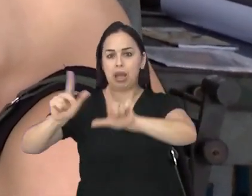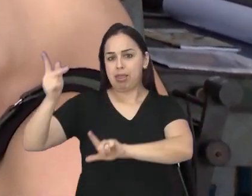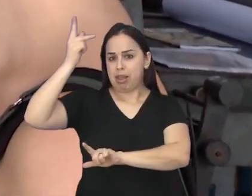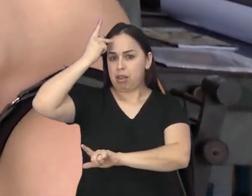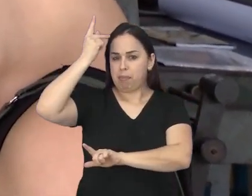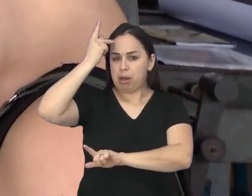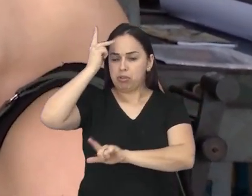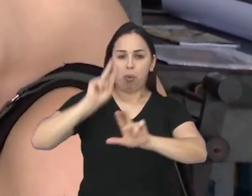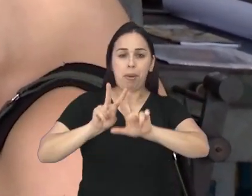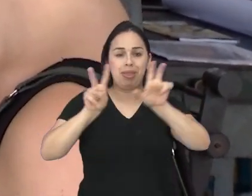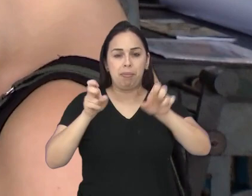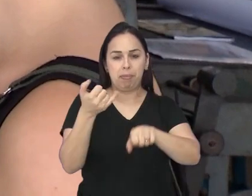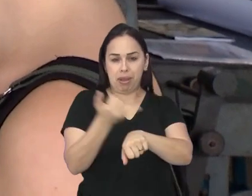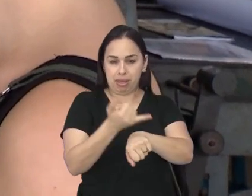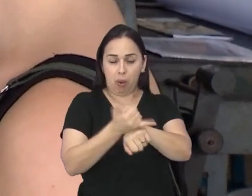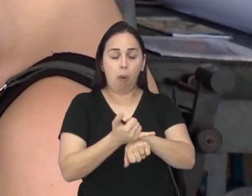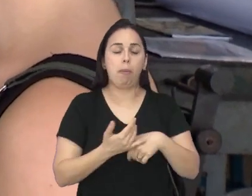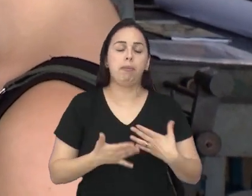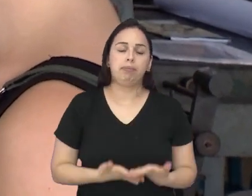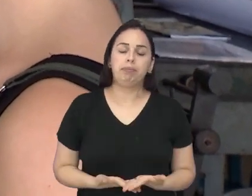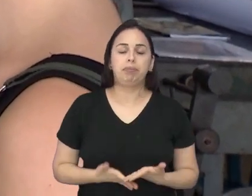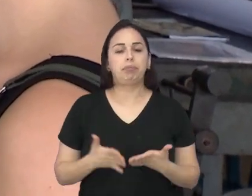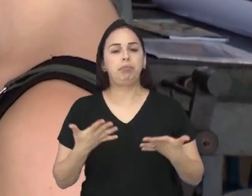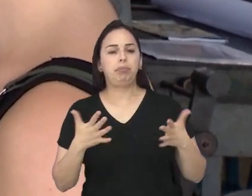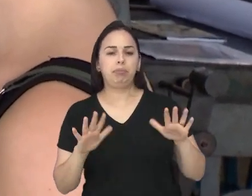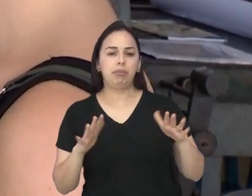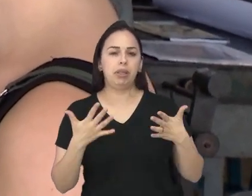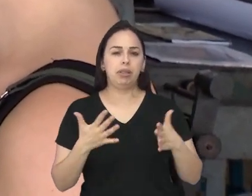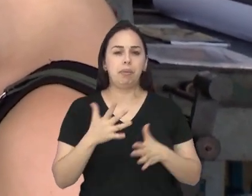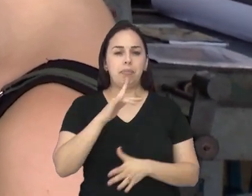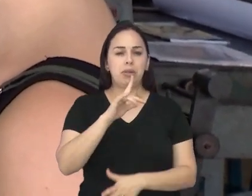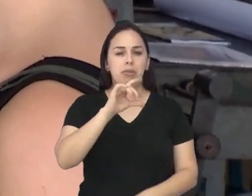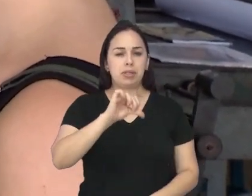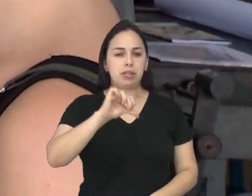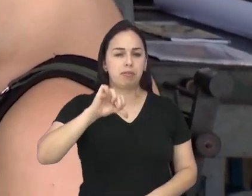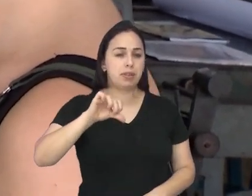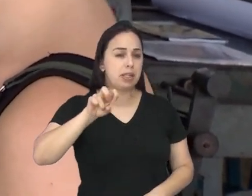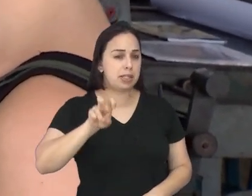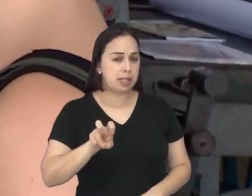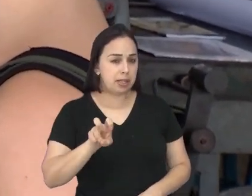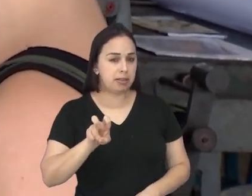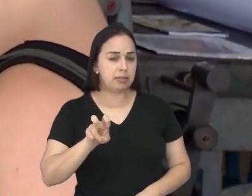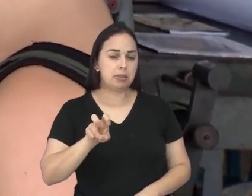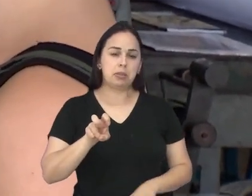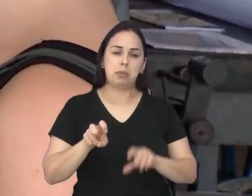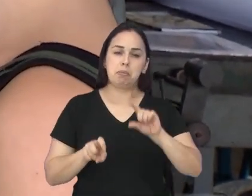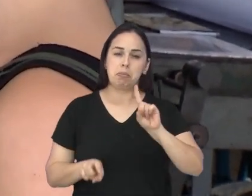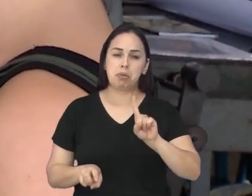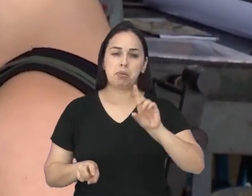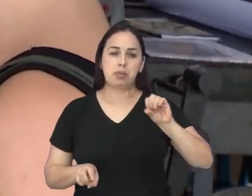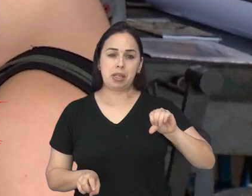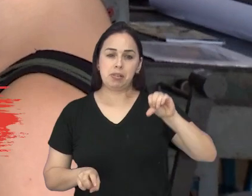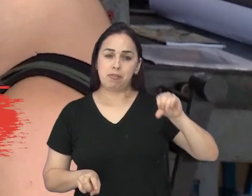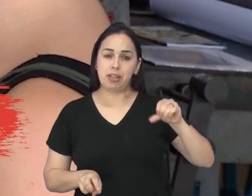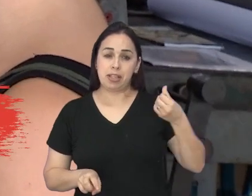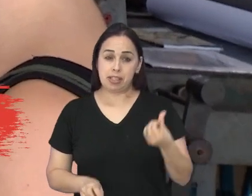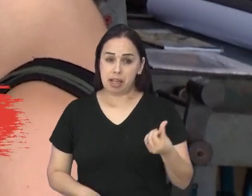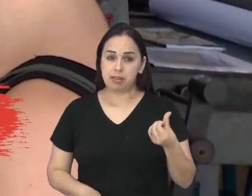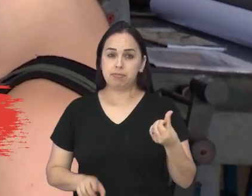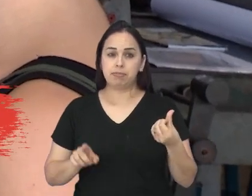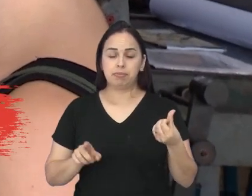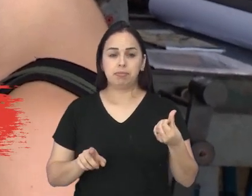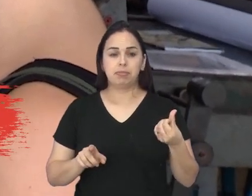Quando chegou mais ou menos em 95, 96, o Jorge